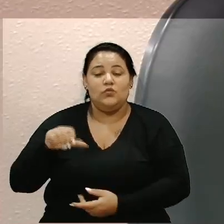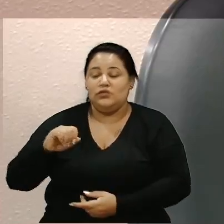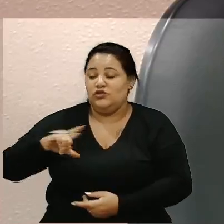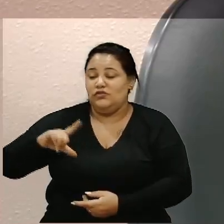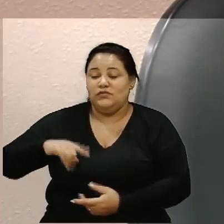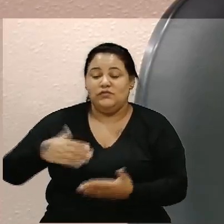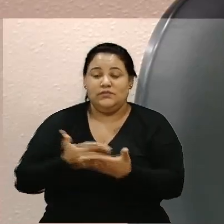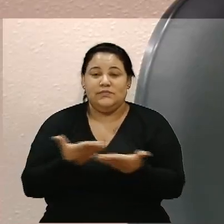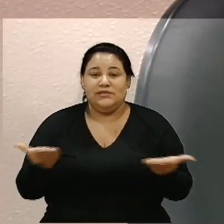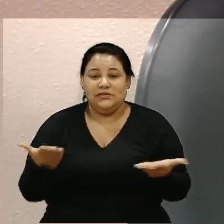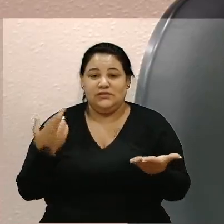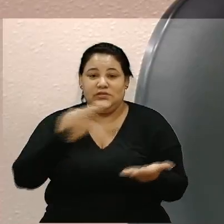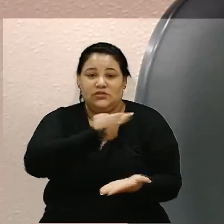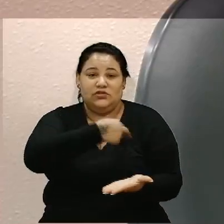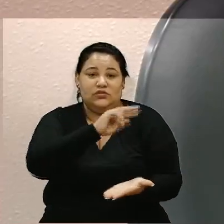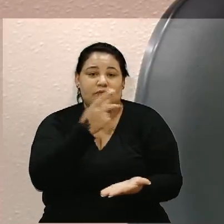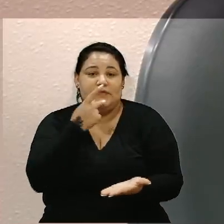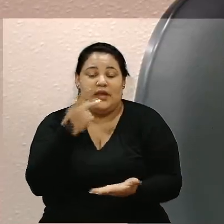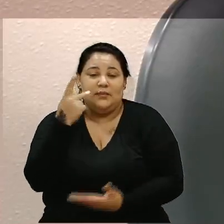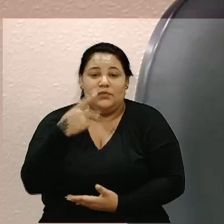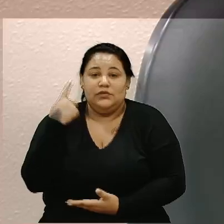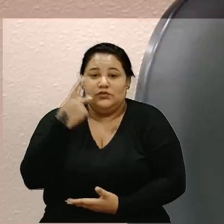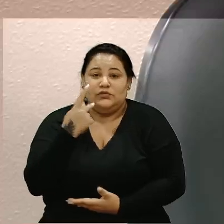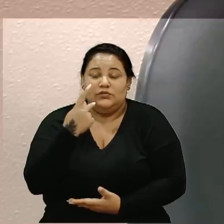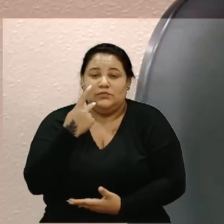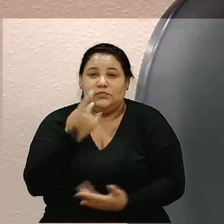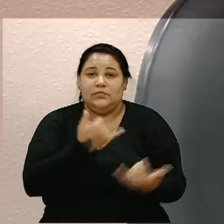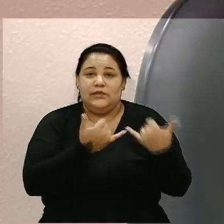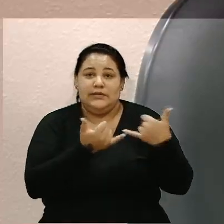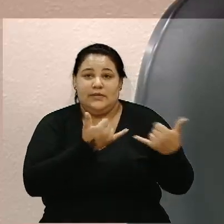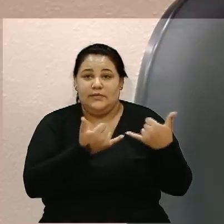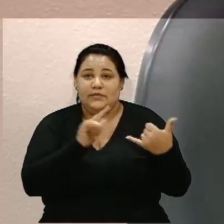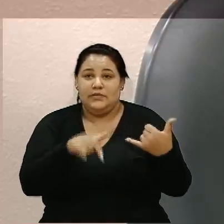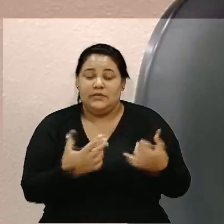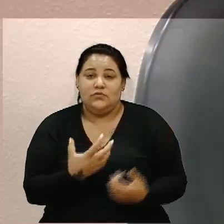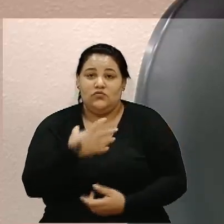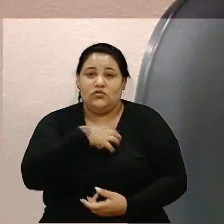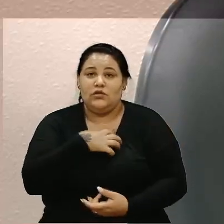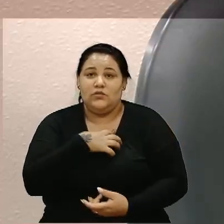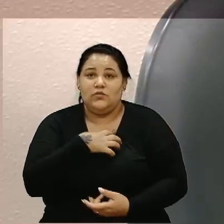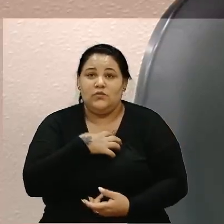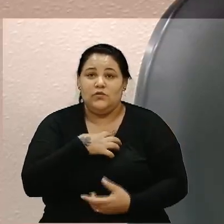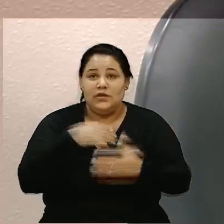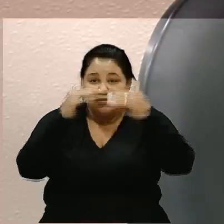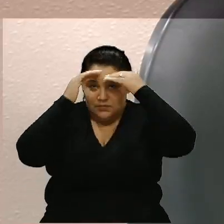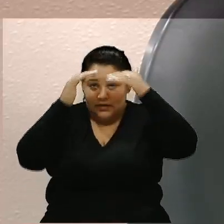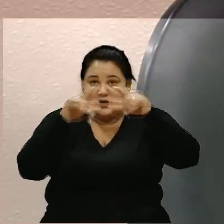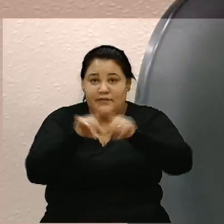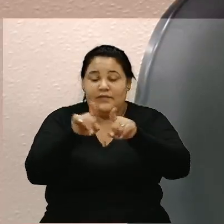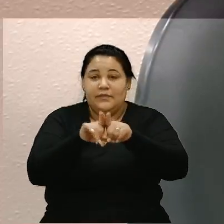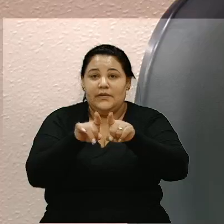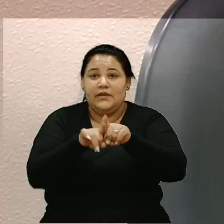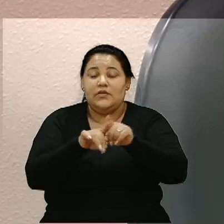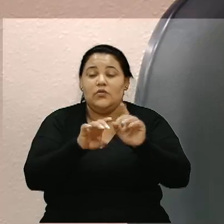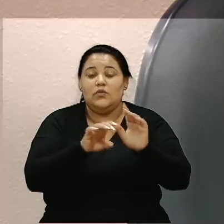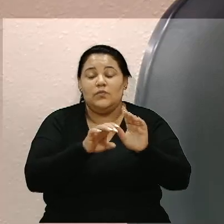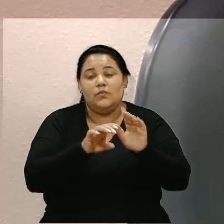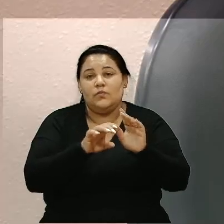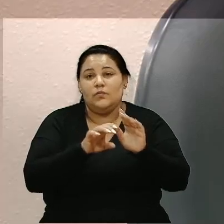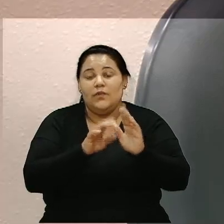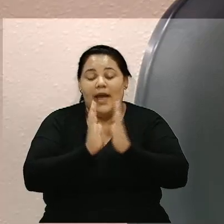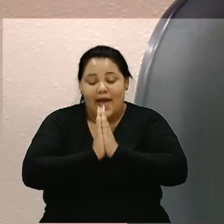para falar, por exemplo, sobre política. E sempre de uma forma que respeitava o culto e as coisas que estavam